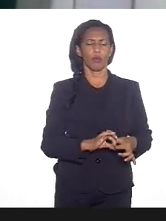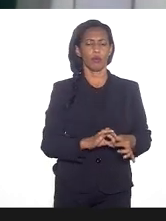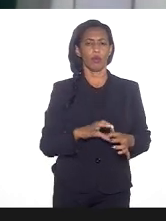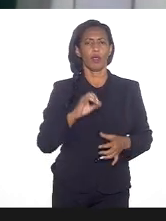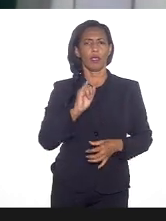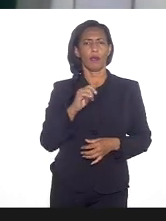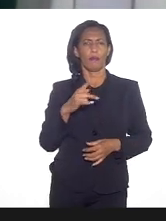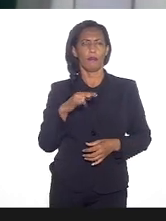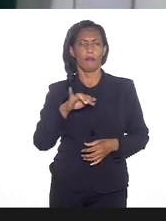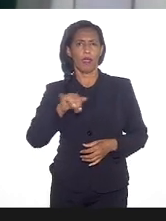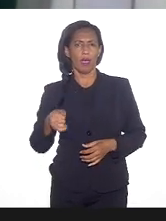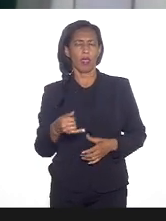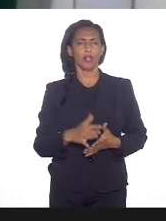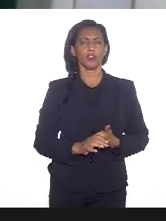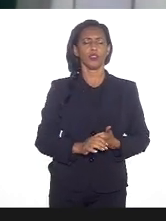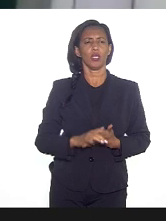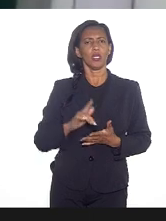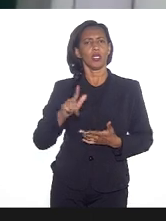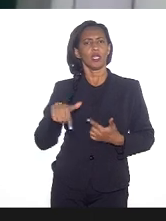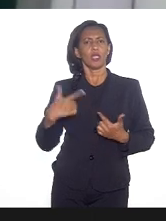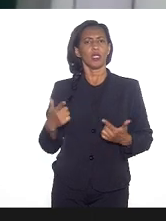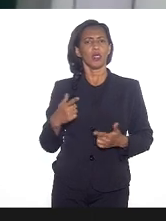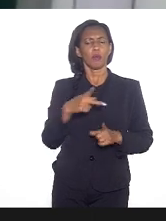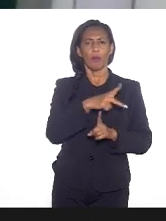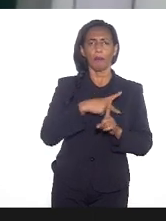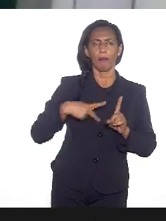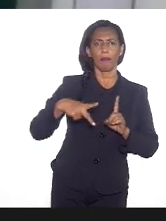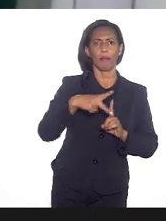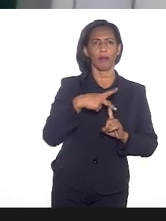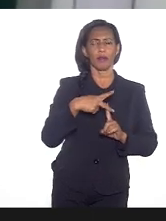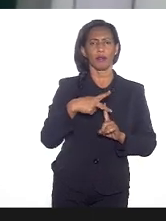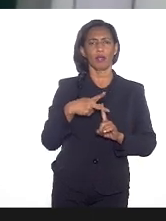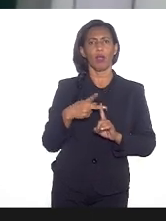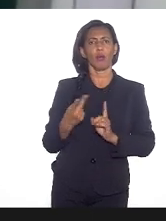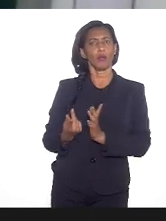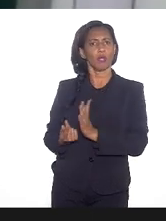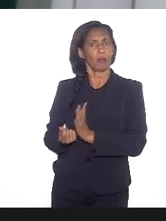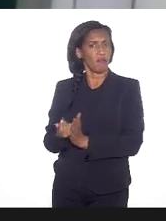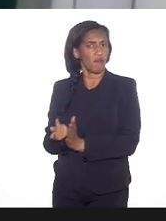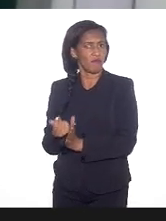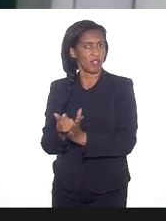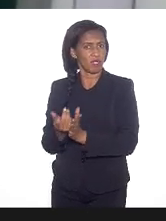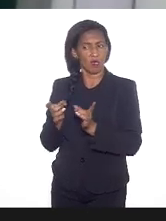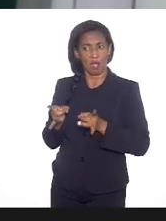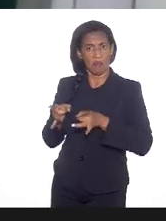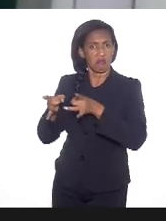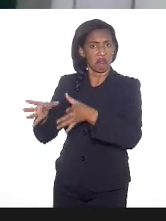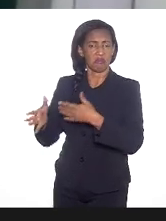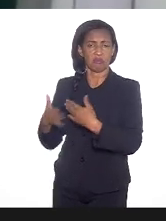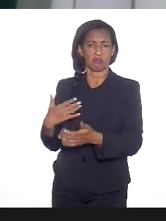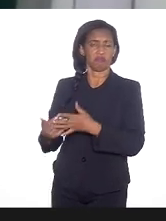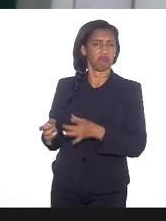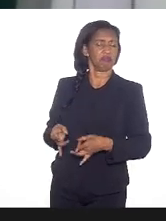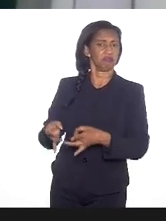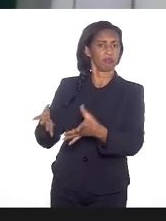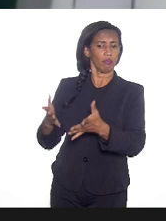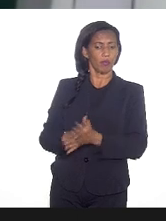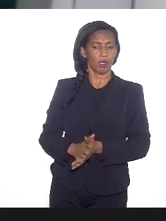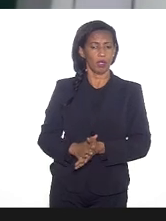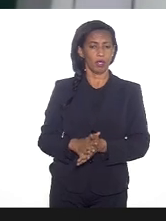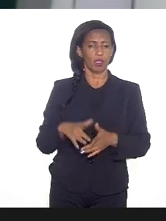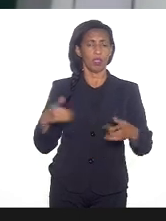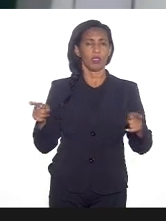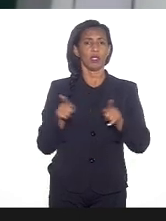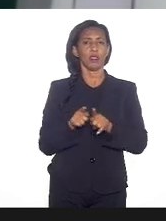depois a criação de dois regimes, né, do previdenciário e do financeiro, com o financeiro abandonado à própria sorte, né, inclusive rompendo